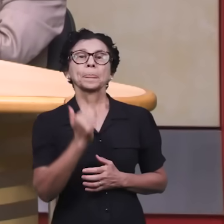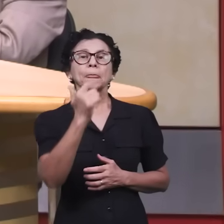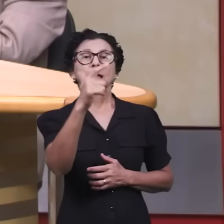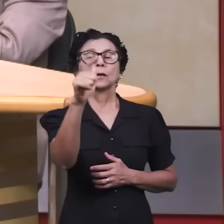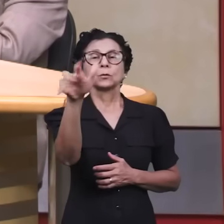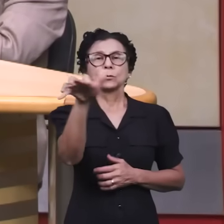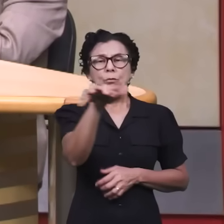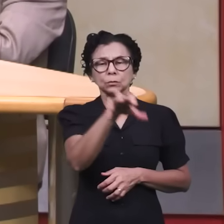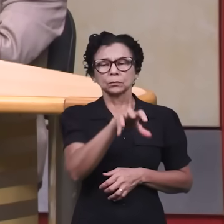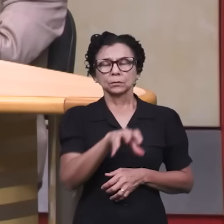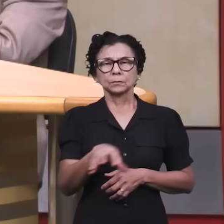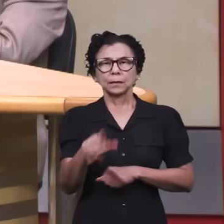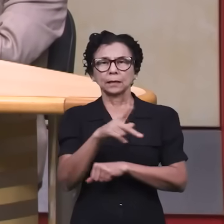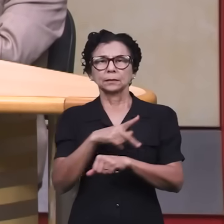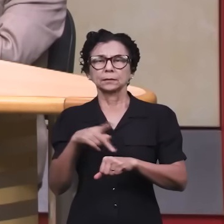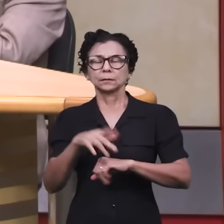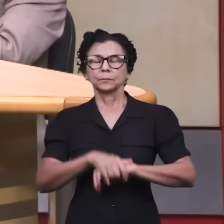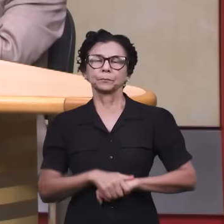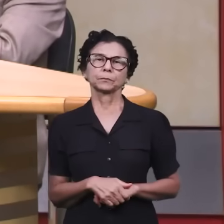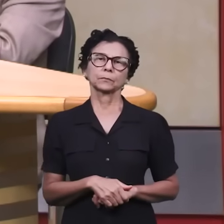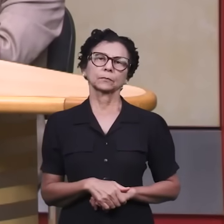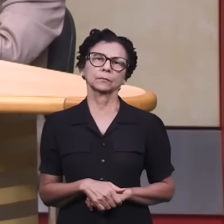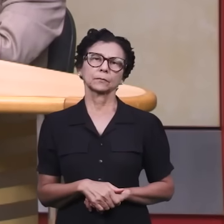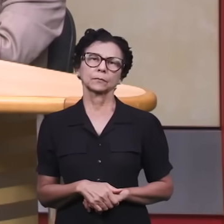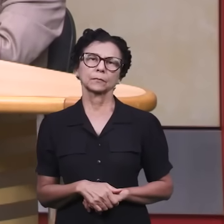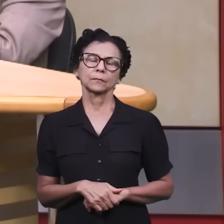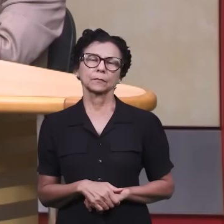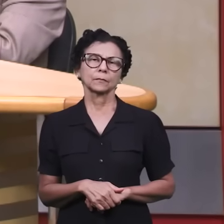Mas os outros países que não foram